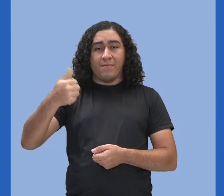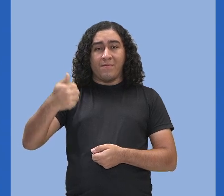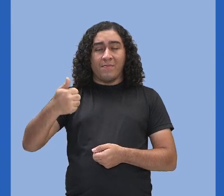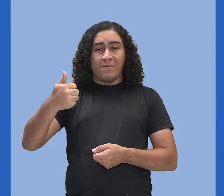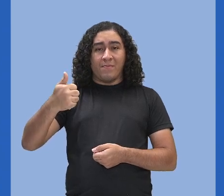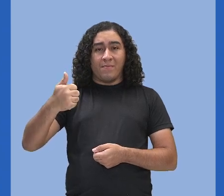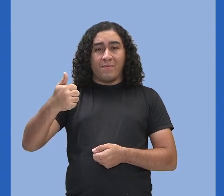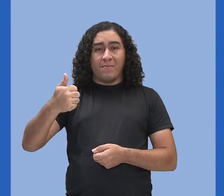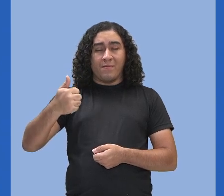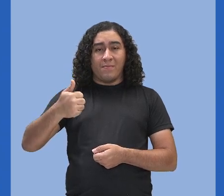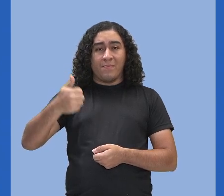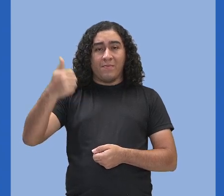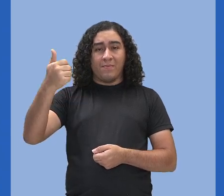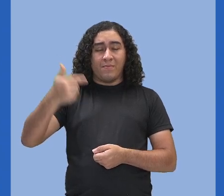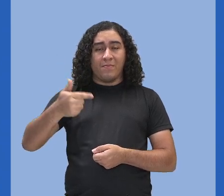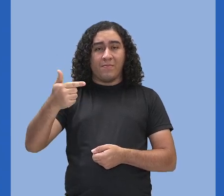1,